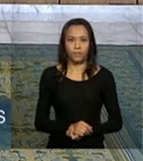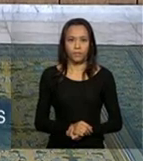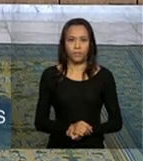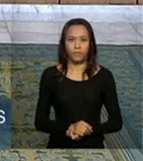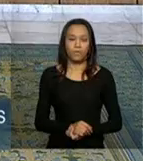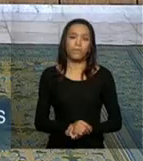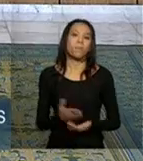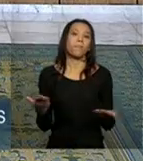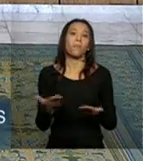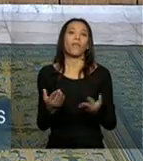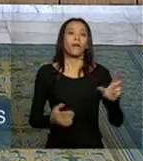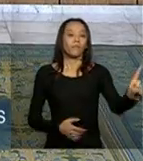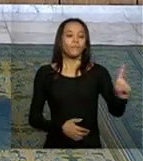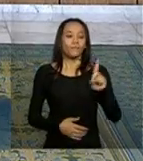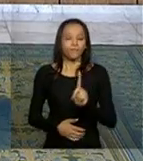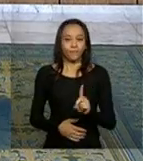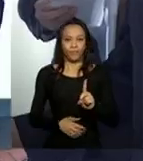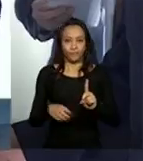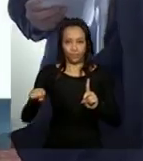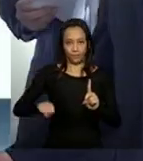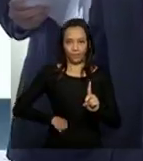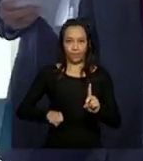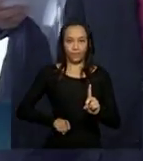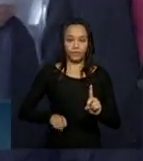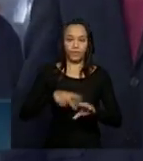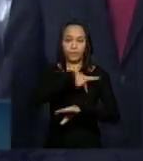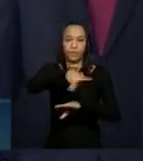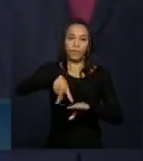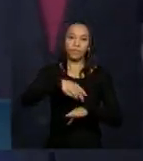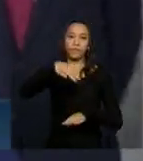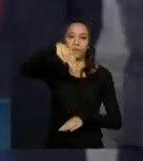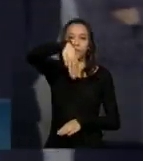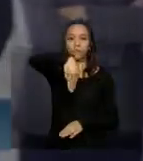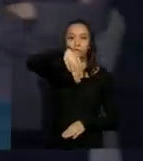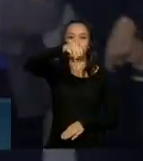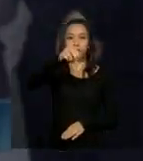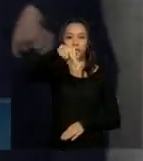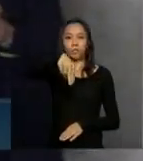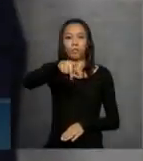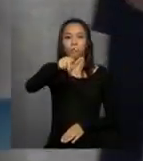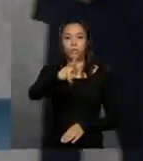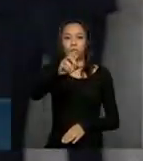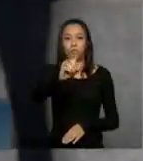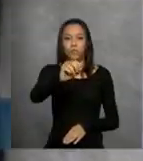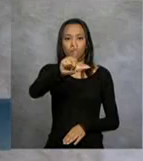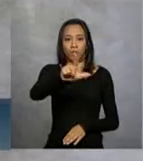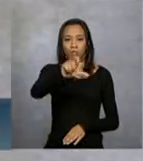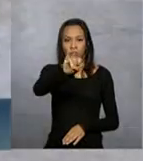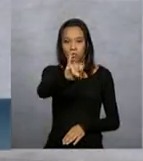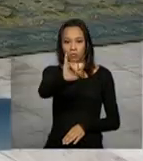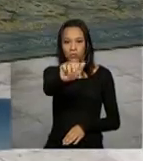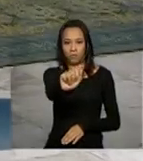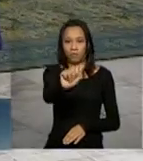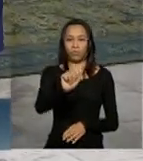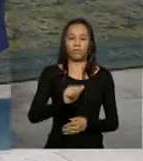A embaixadora da Mongólia, Sosorma Chulumbatar.